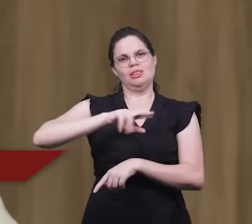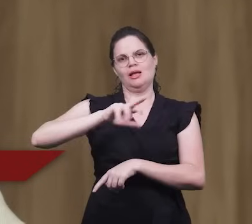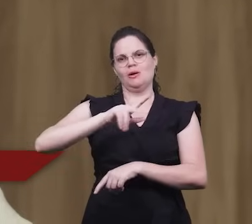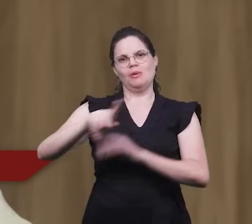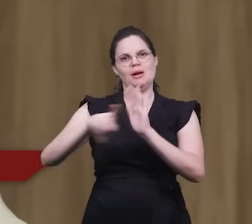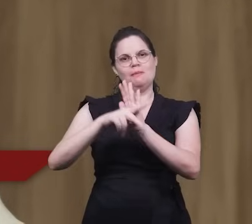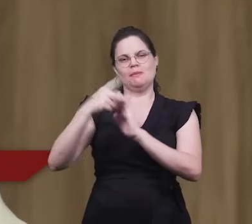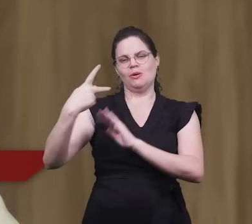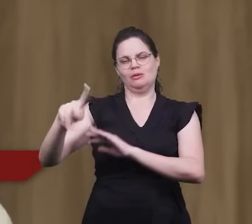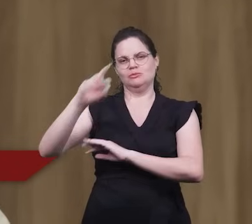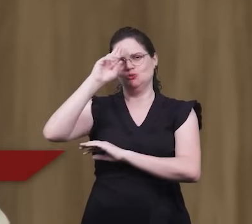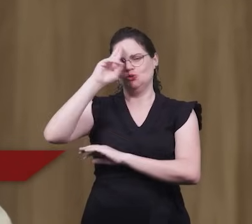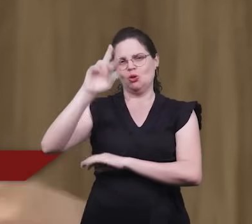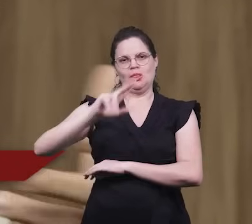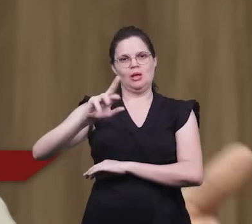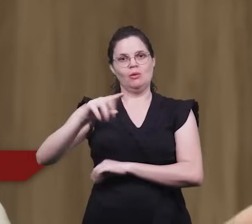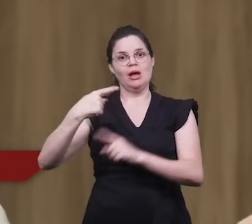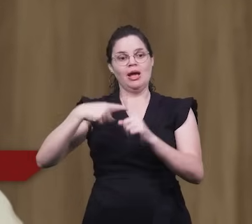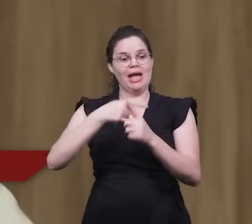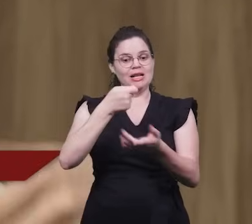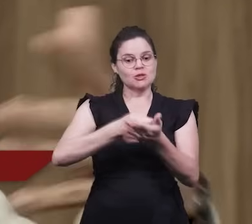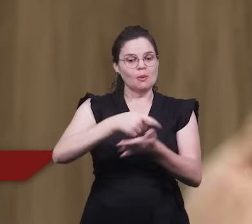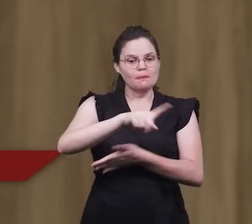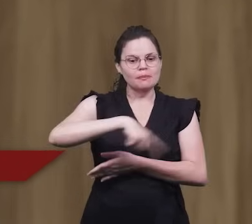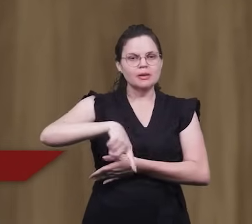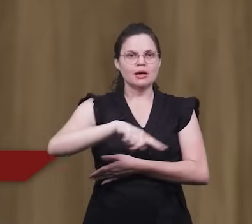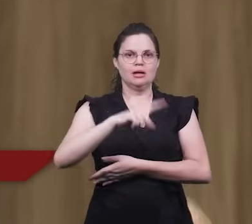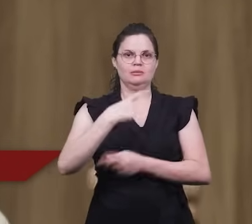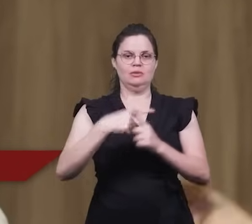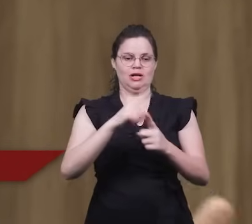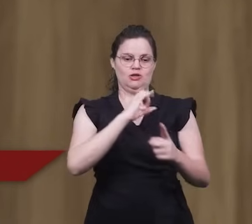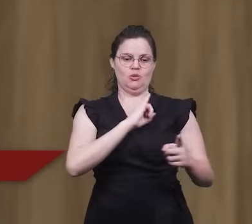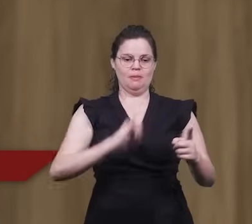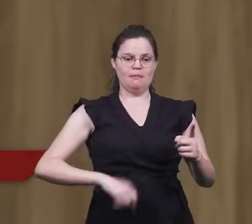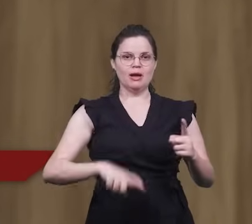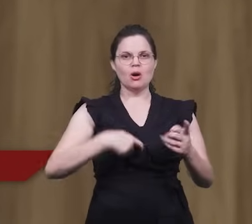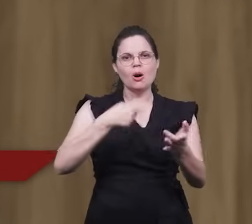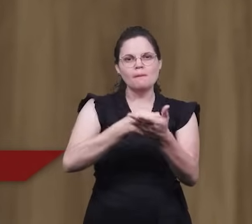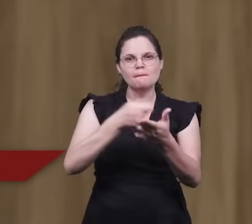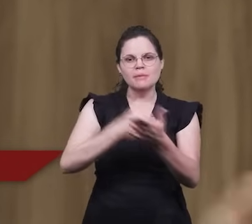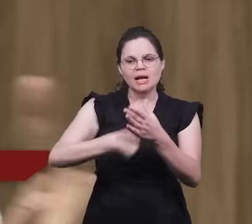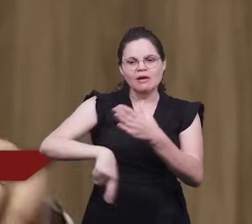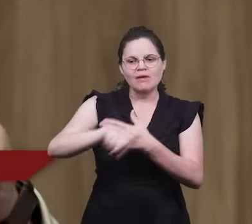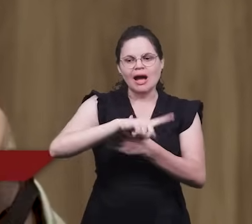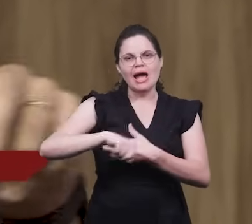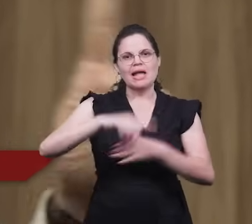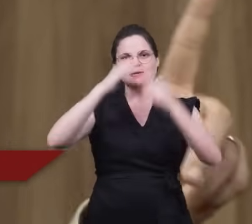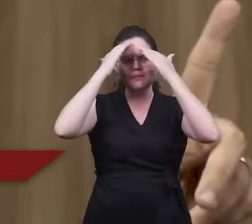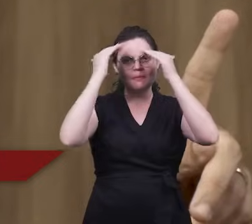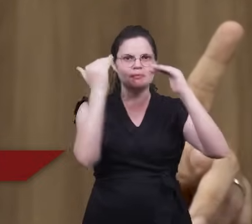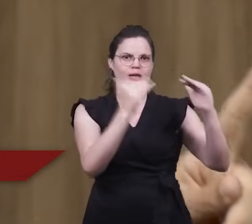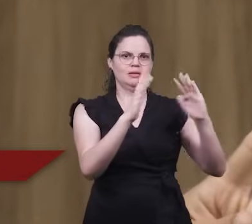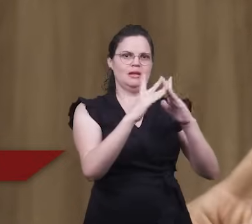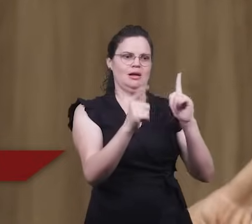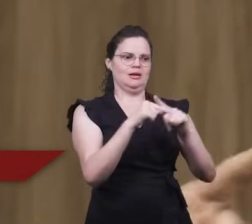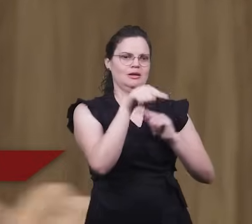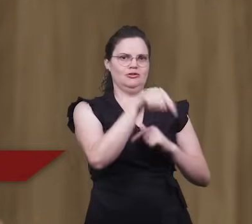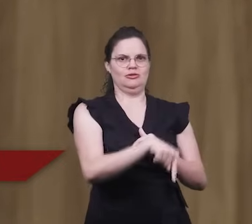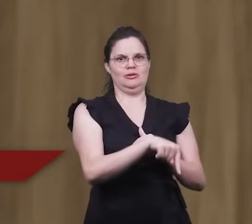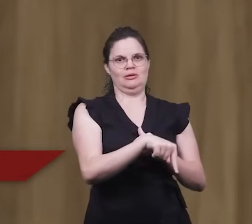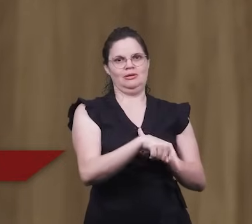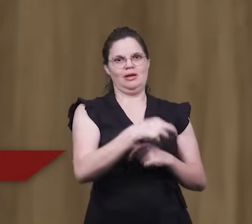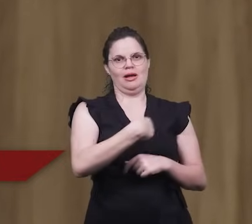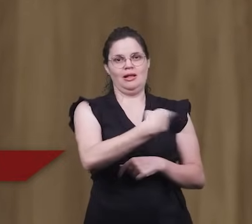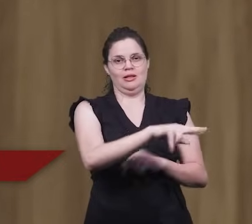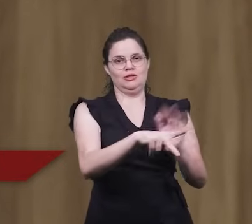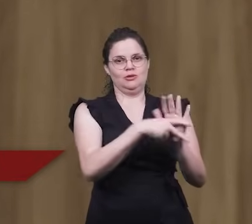Cristo porque estavam com o coração em Deus, elas estavam sendo obrigadas, era uma imposição do império. Então você não tem mais o fruto do Espírito Santo.